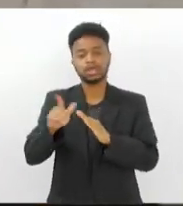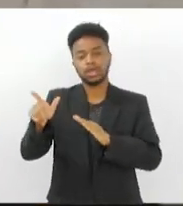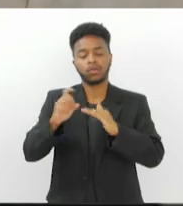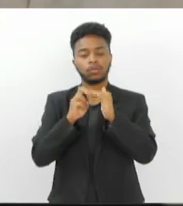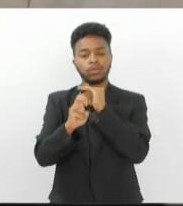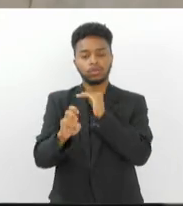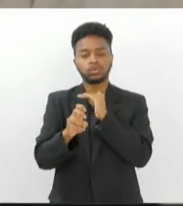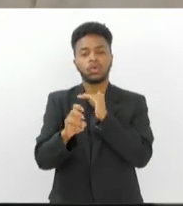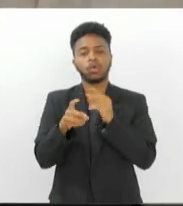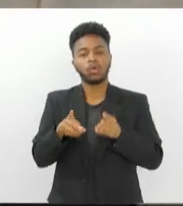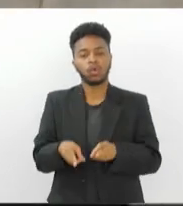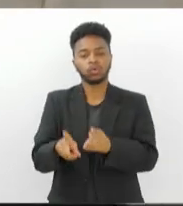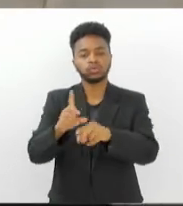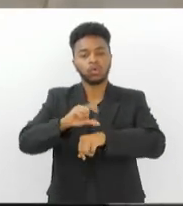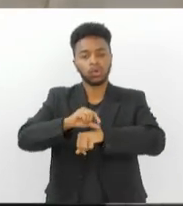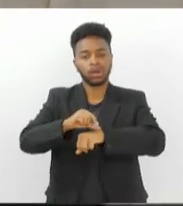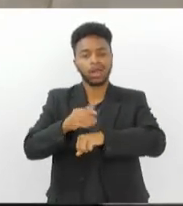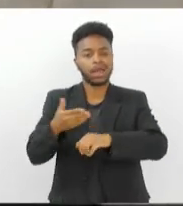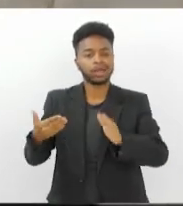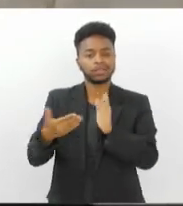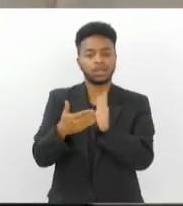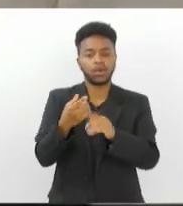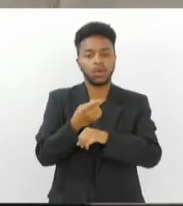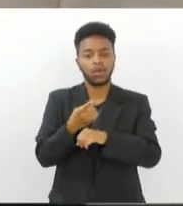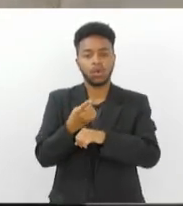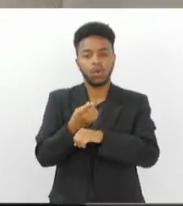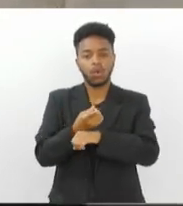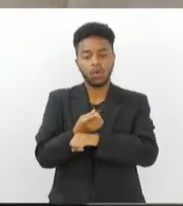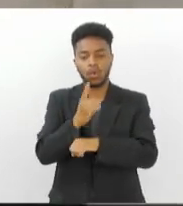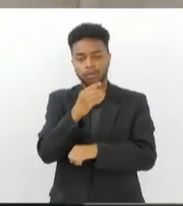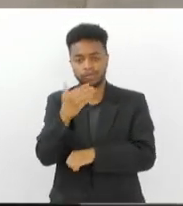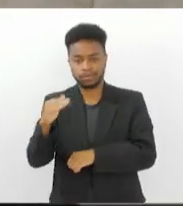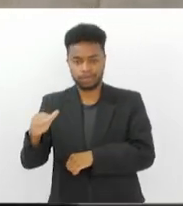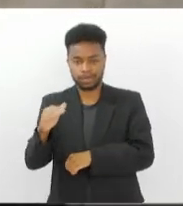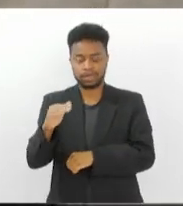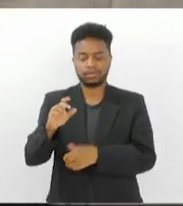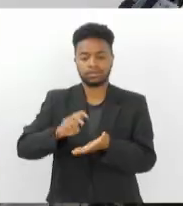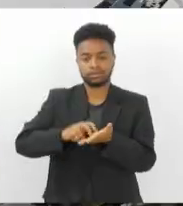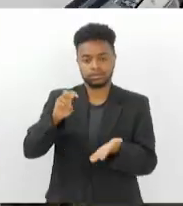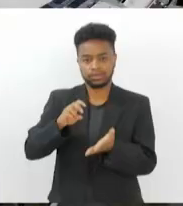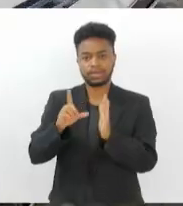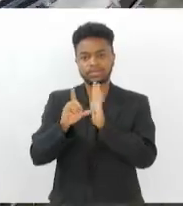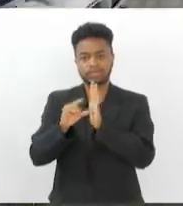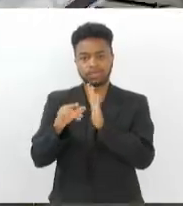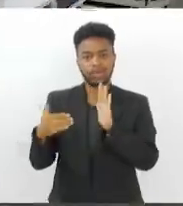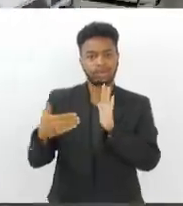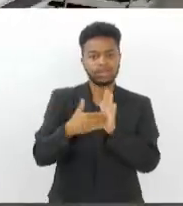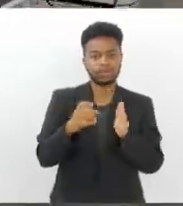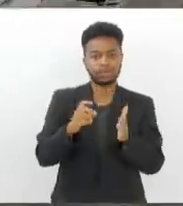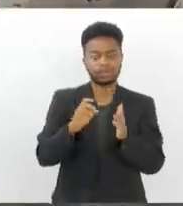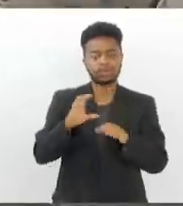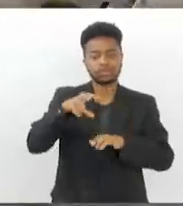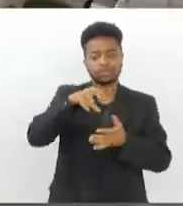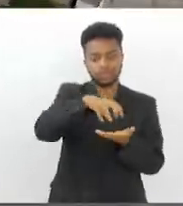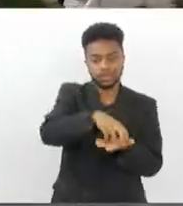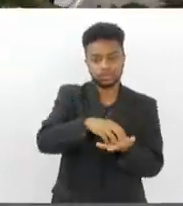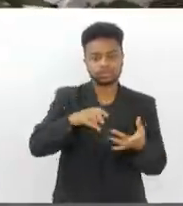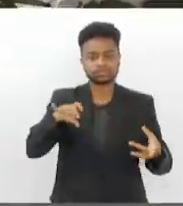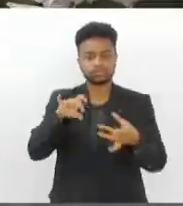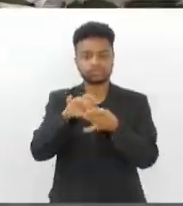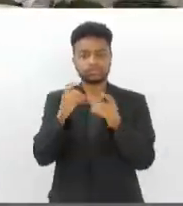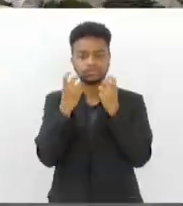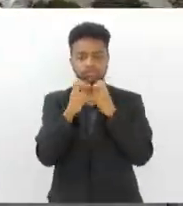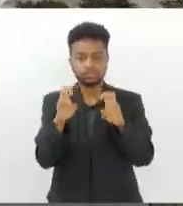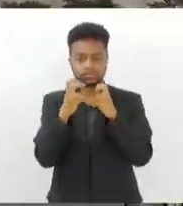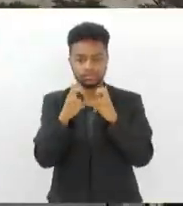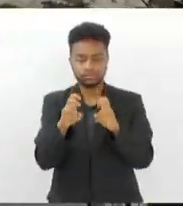embarque dos clientes até 1:30 da manhã na Estação Central do Brasil centro que faz a integração com serviço de trens urbanos